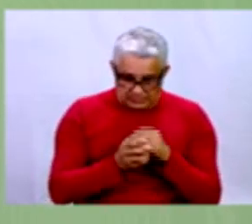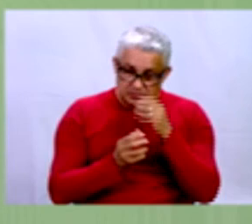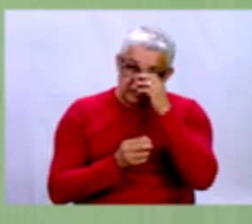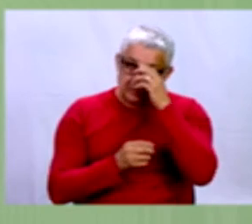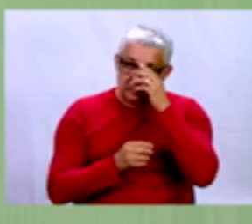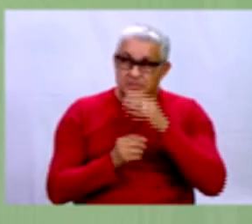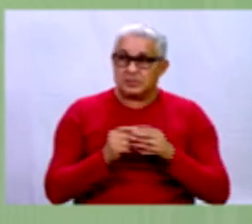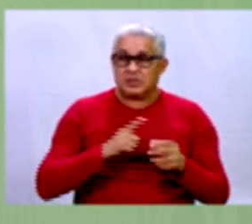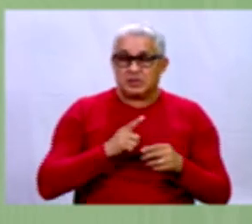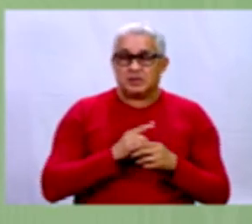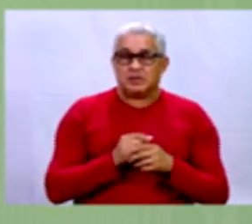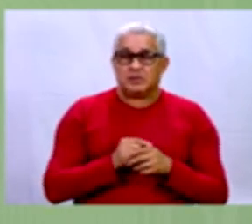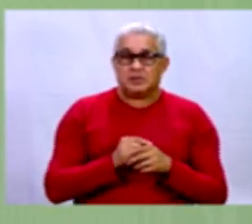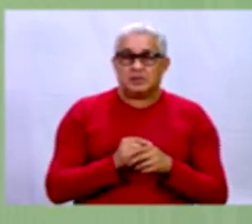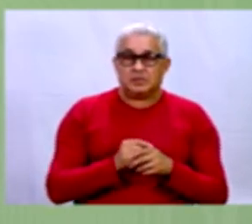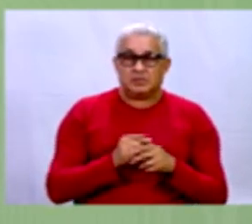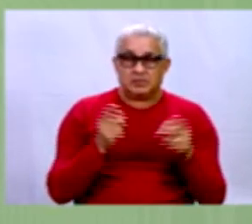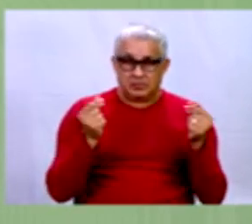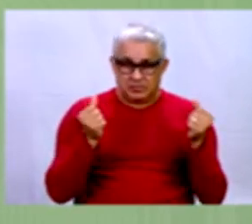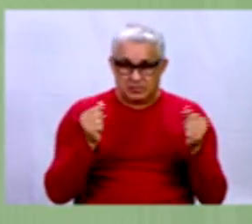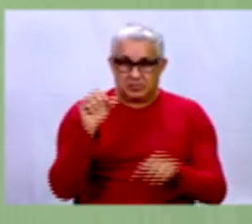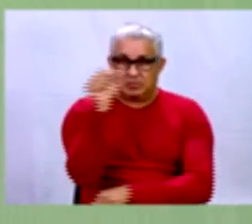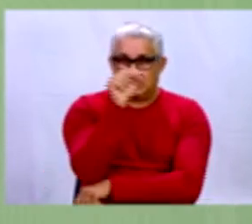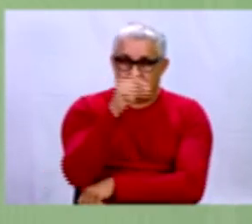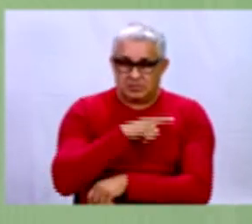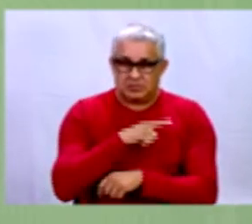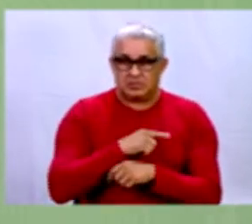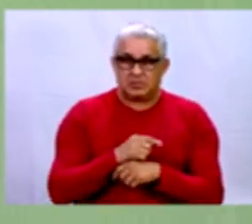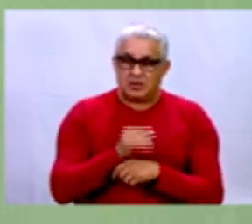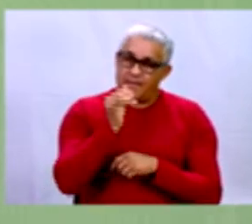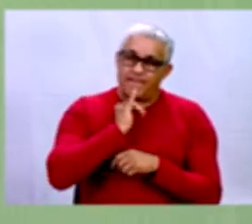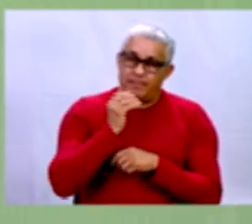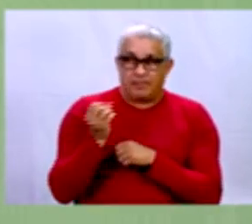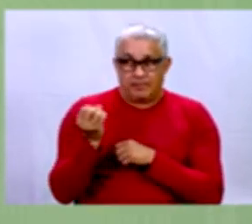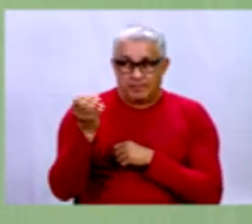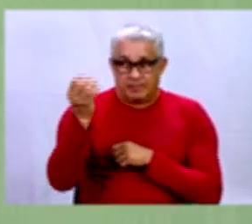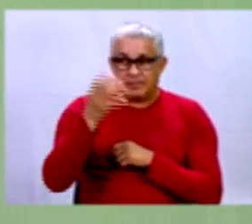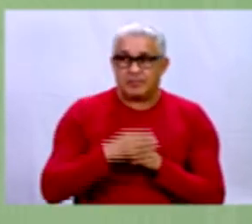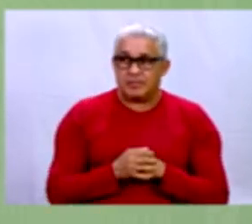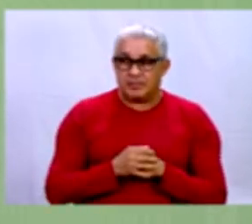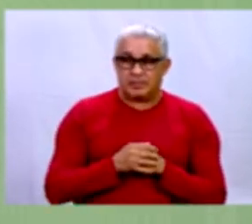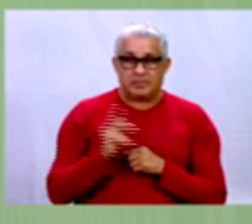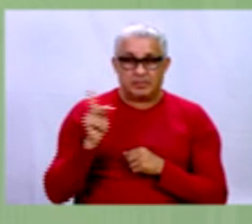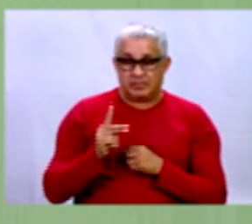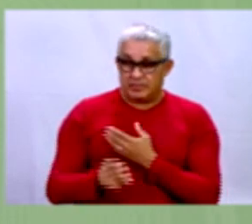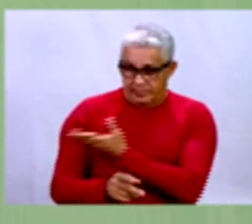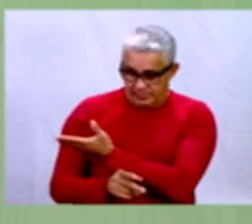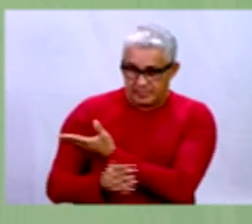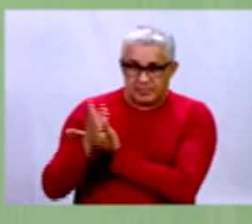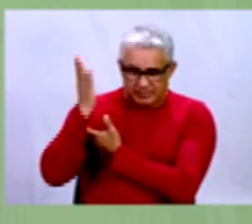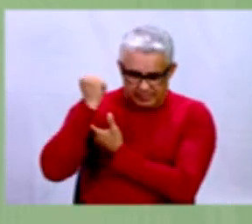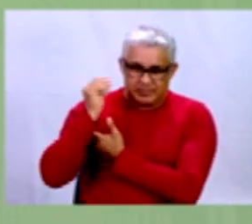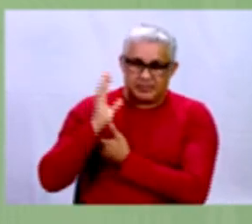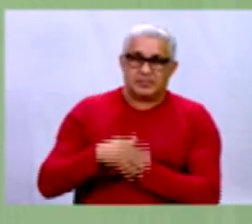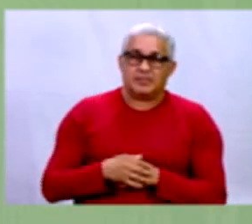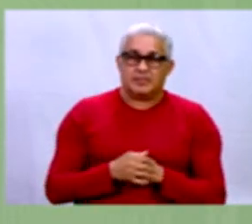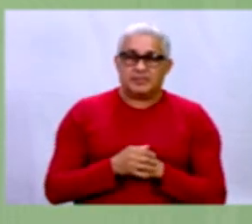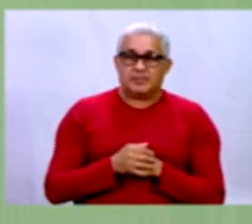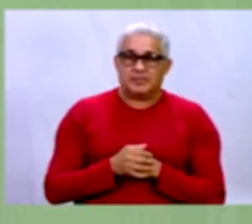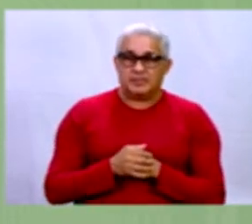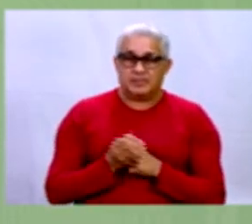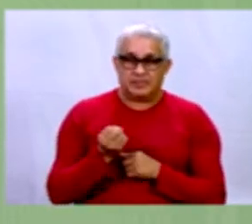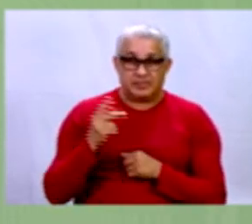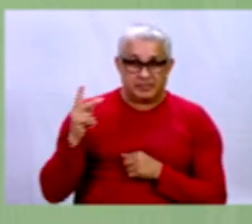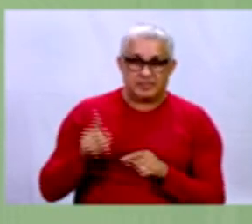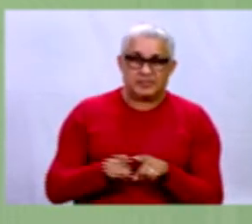uma projeção, ele já tem o valor do carro, que no caso, quando a gente deu o exemplo da viagem, a professora Cristiane já sabia o valor da viagem dela, né?